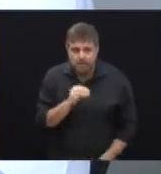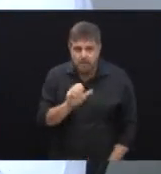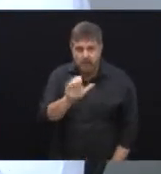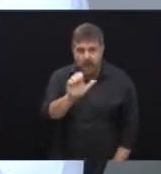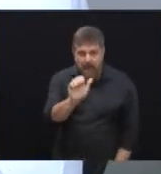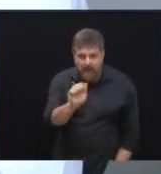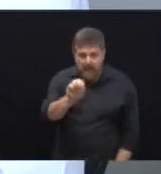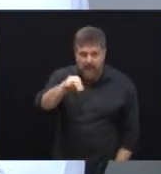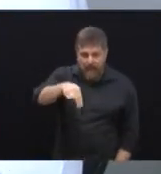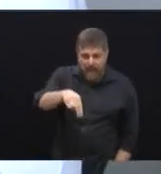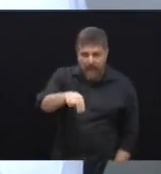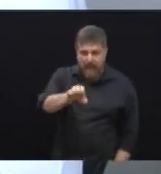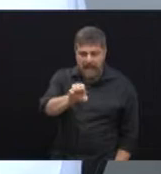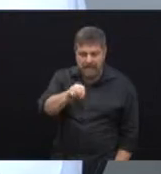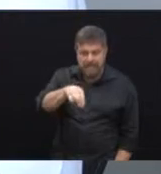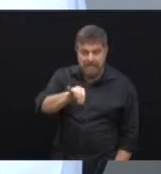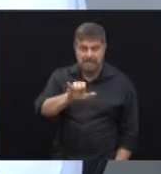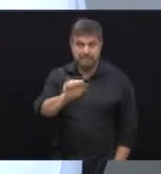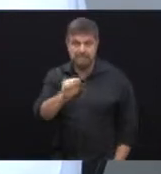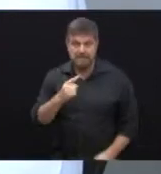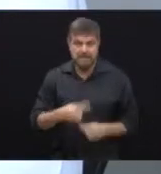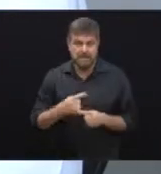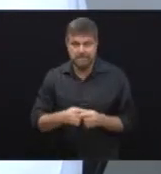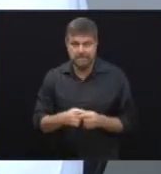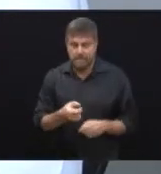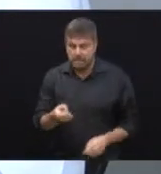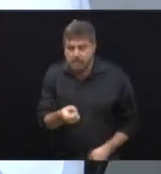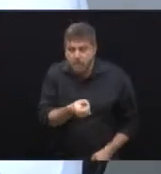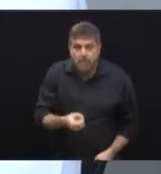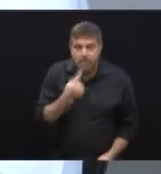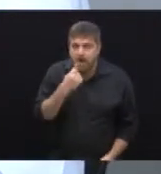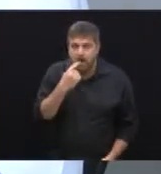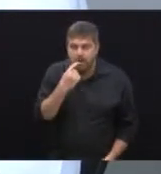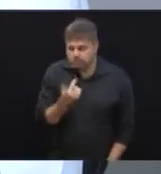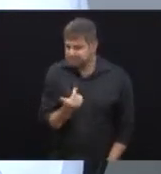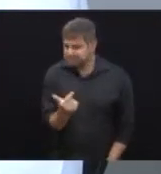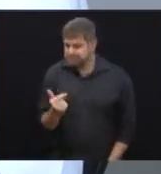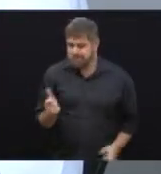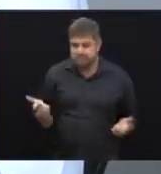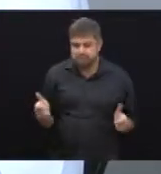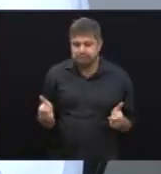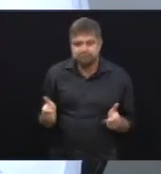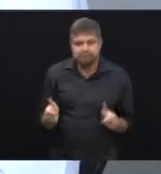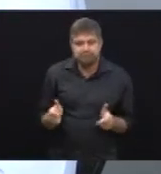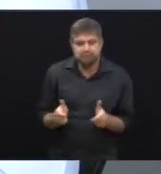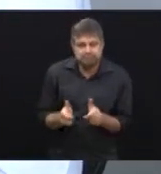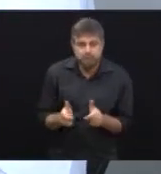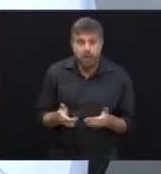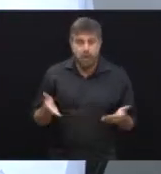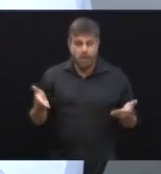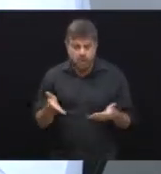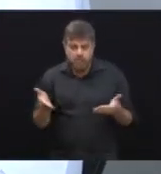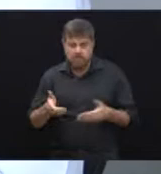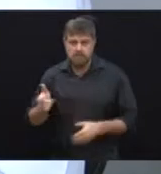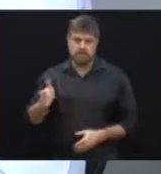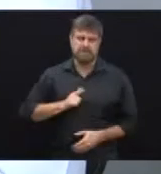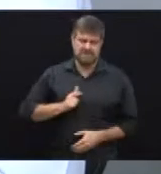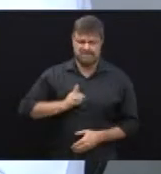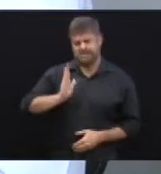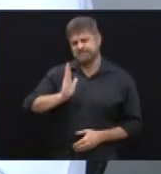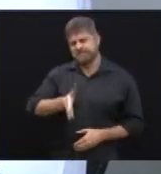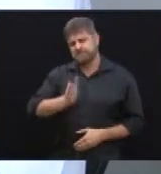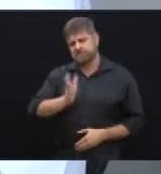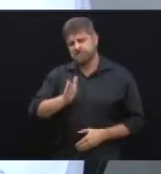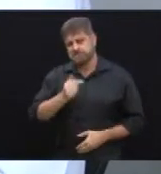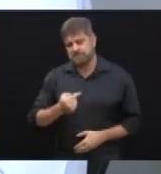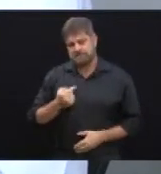apresentar anemia, porque o glóbulo vermelho não consegue ser produzido na medula óssea. Hoje, né, com o advento